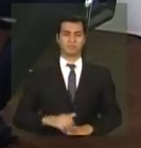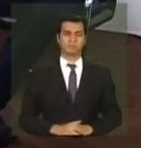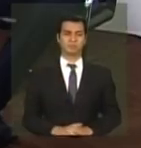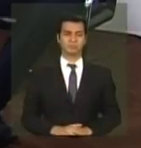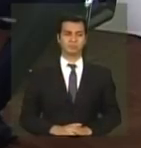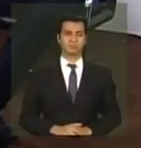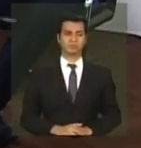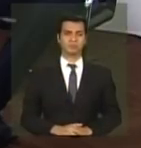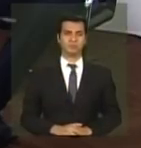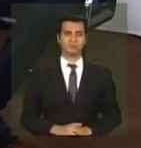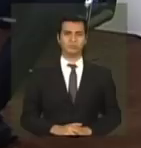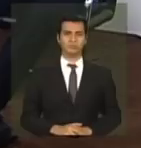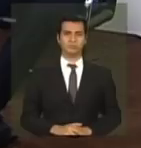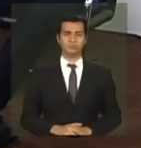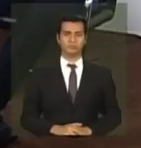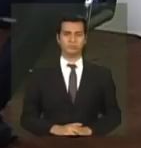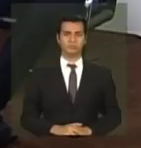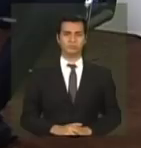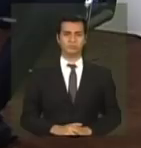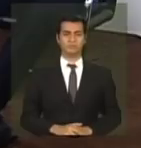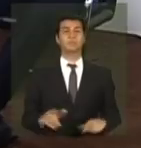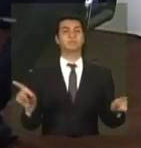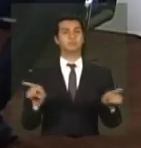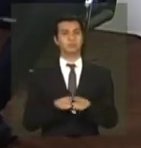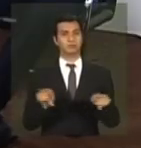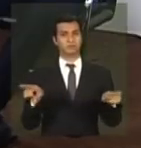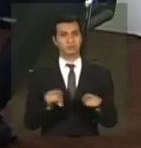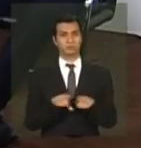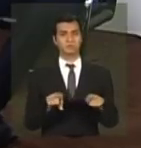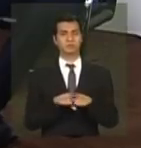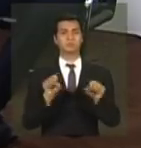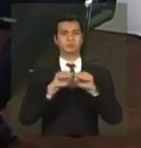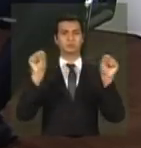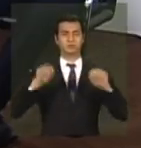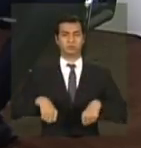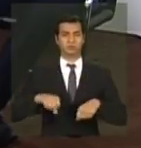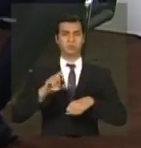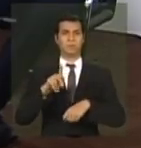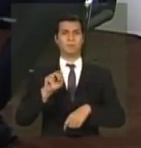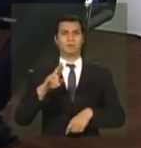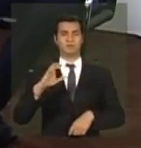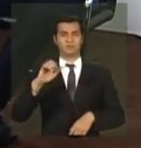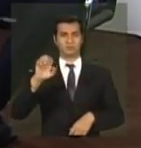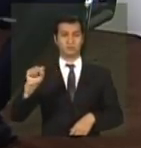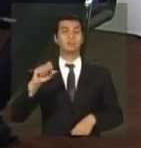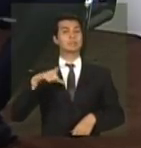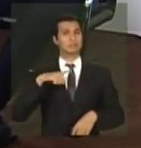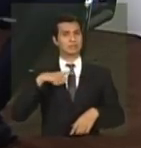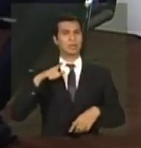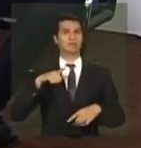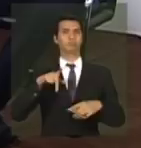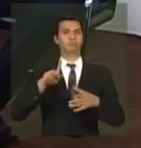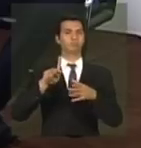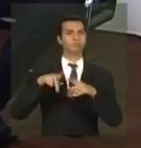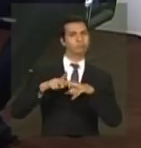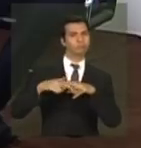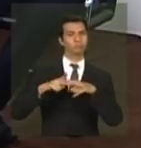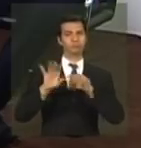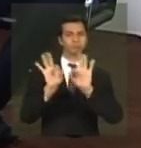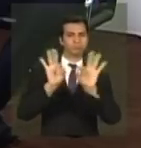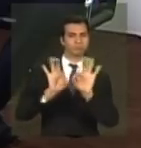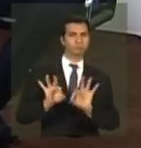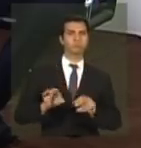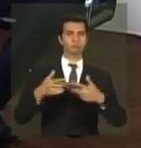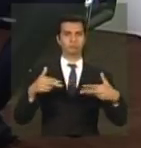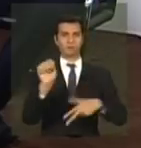com certeza. No Sistema Presença também está identificado. Há funcionalidades, há ambientes em que